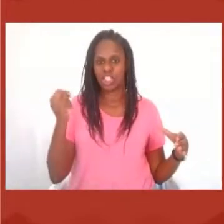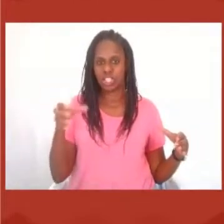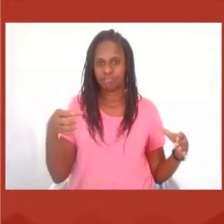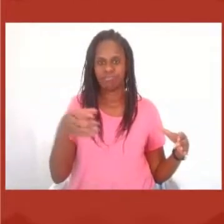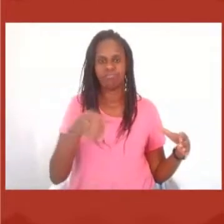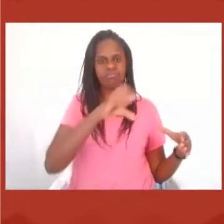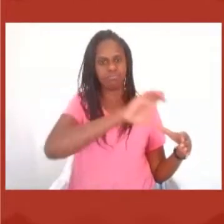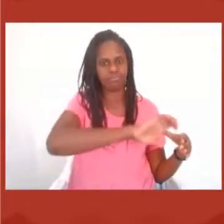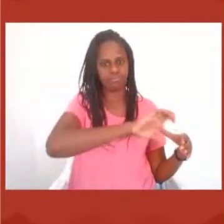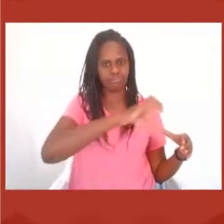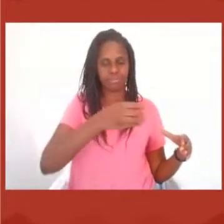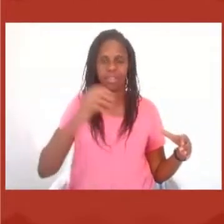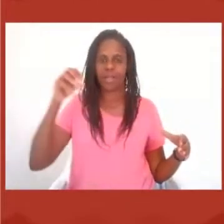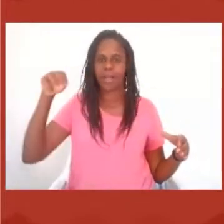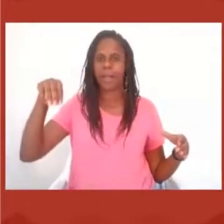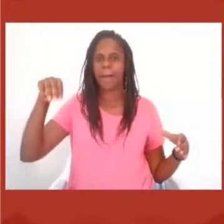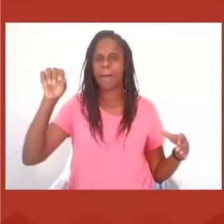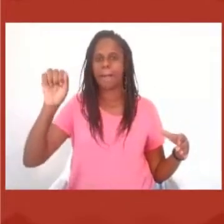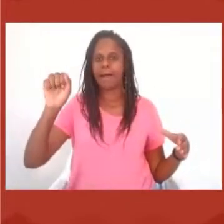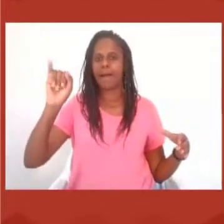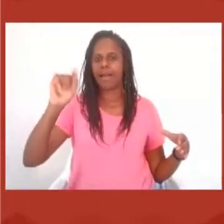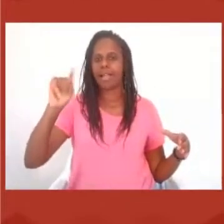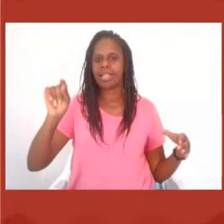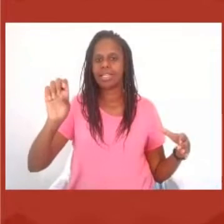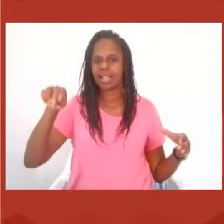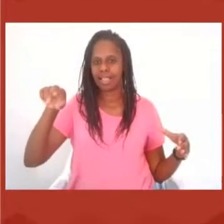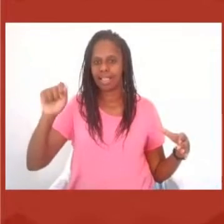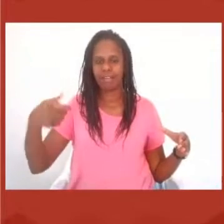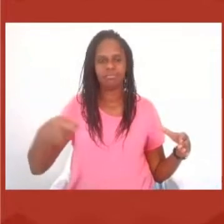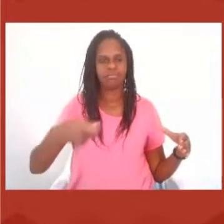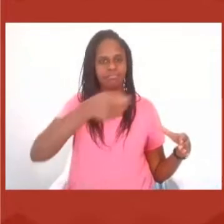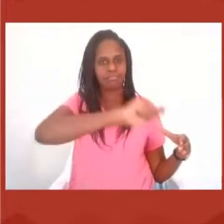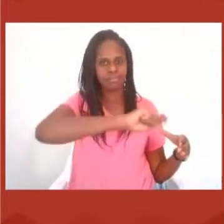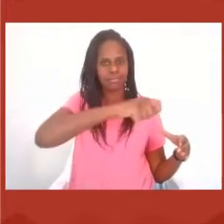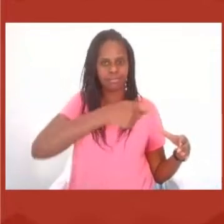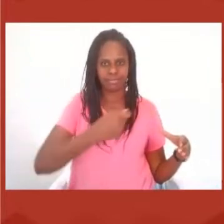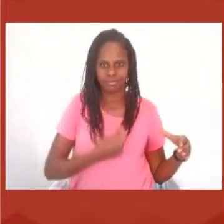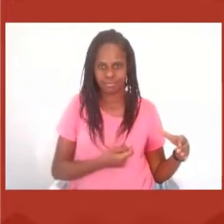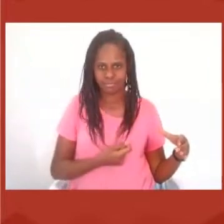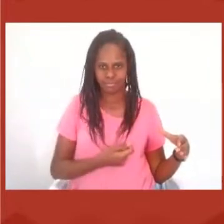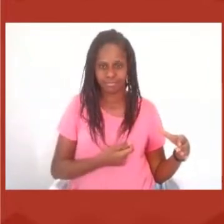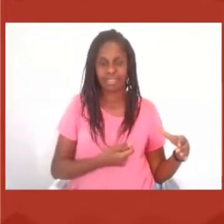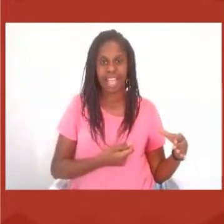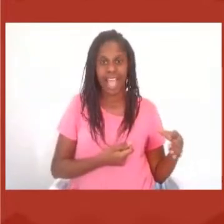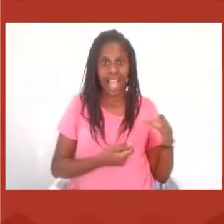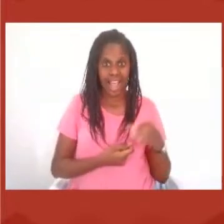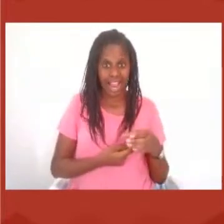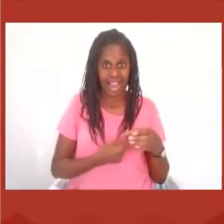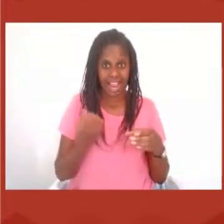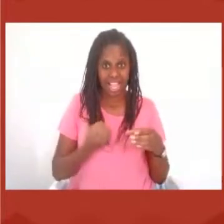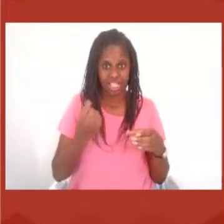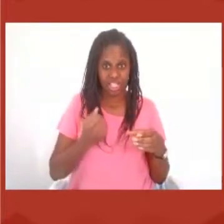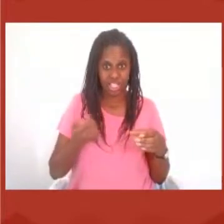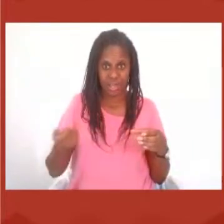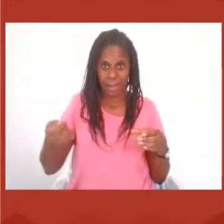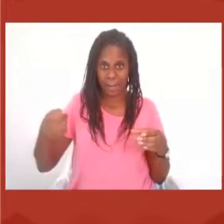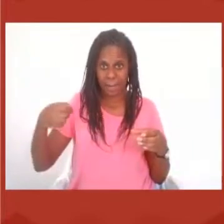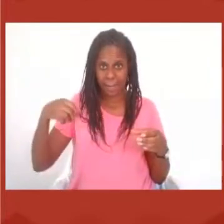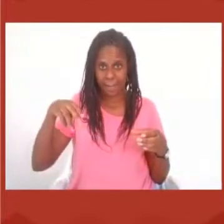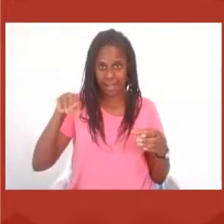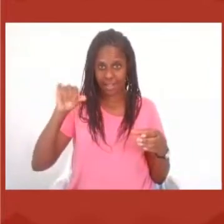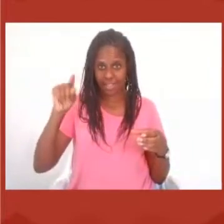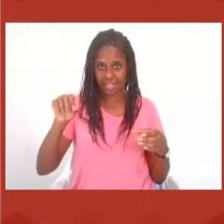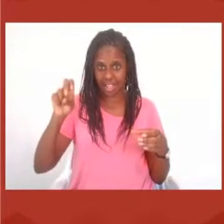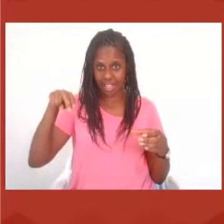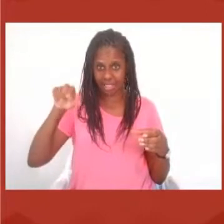Aí você dissolve, para não empelotar, você dissolve a maisena no leite e coloca